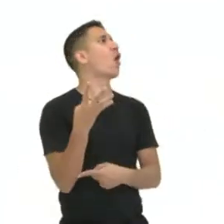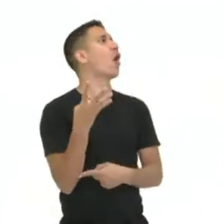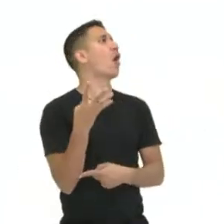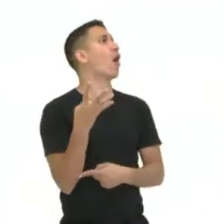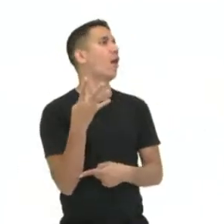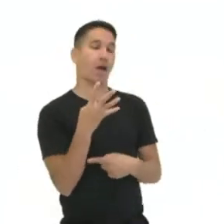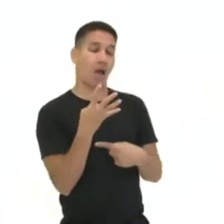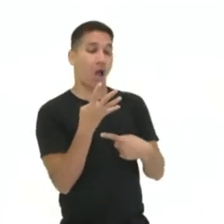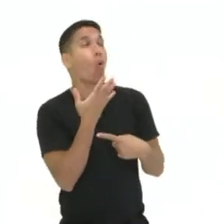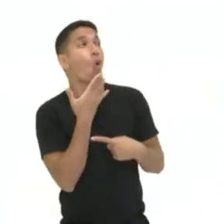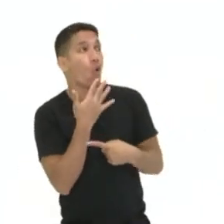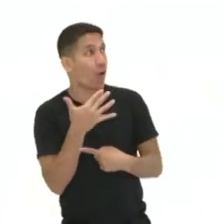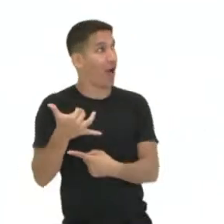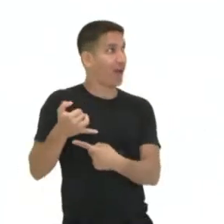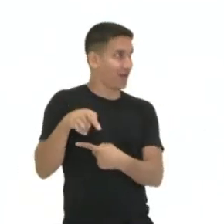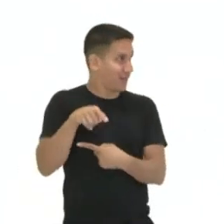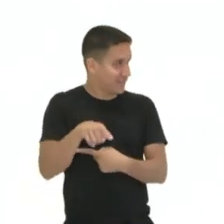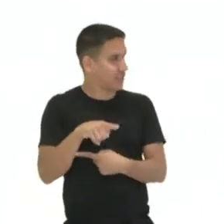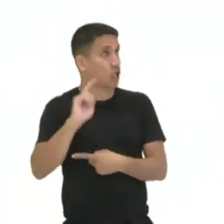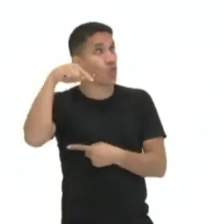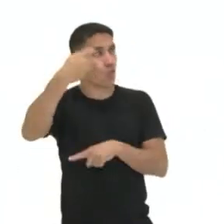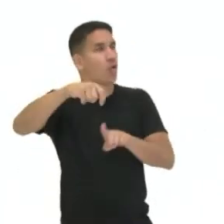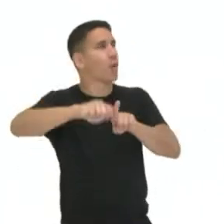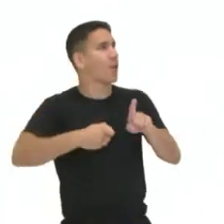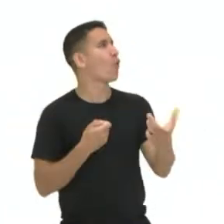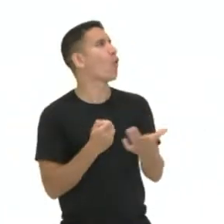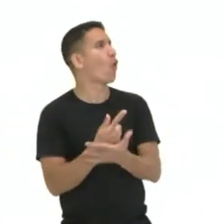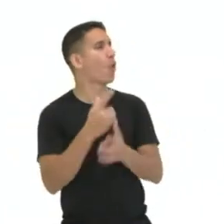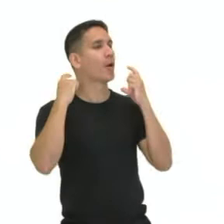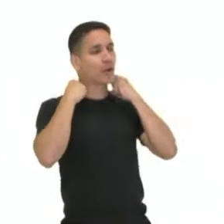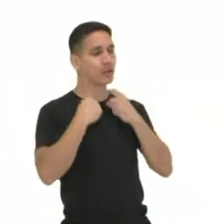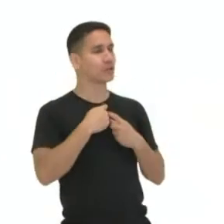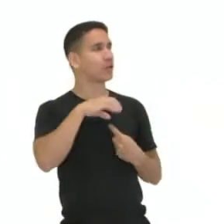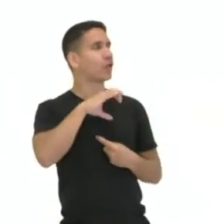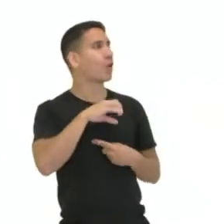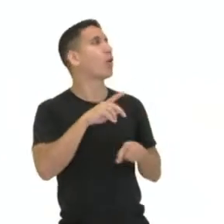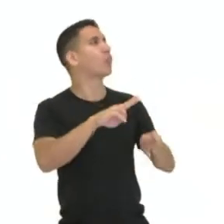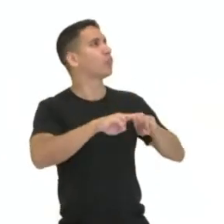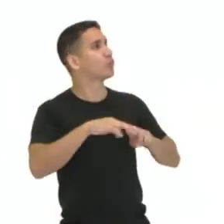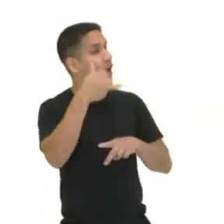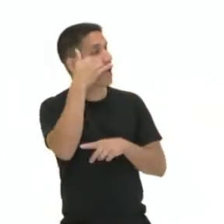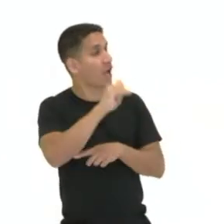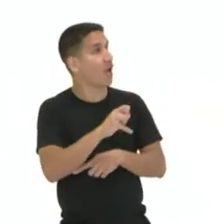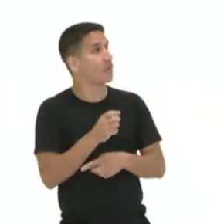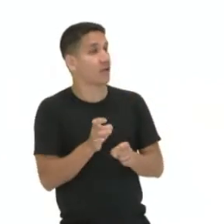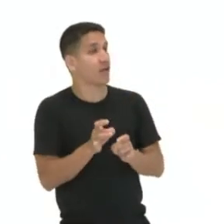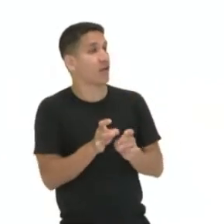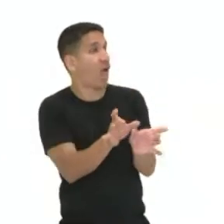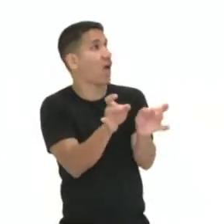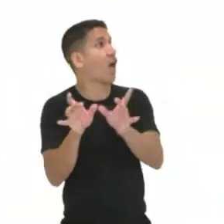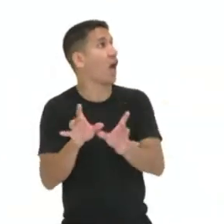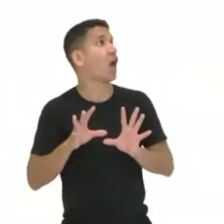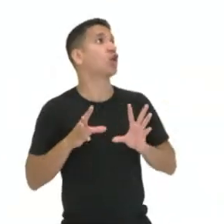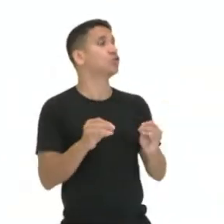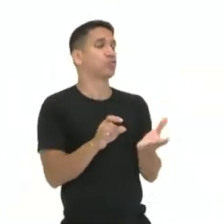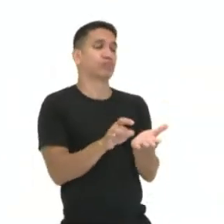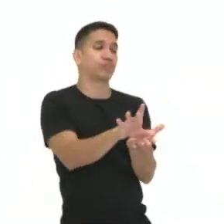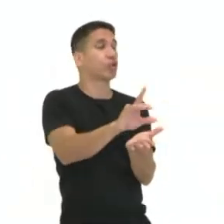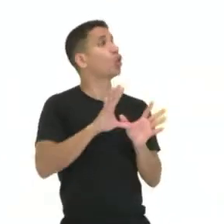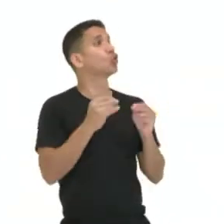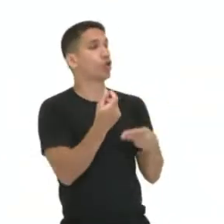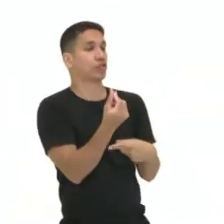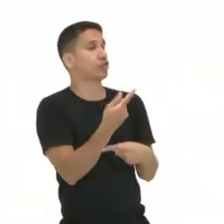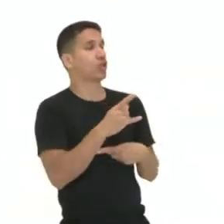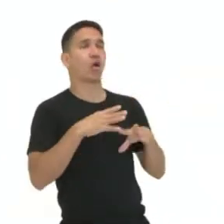e, no mês que vem, compro a coleira. Assim, não gasto toda a minha mesada de uma vez. Aí o pai